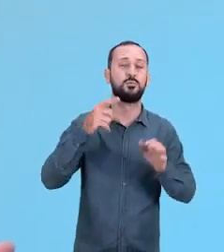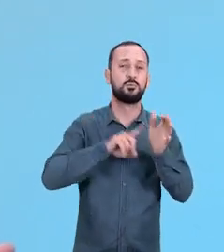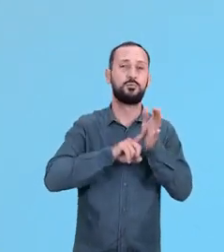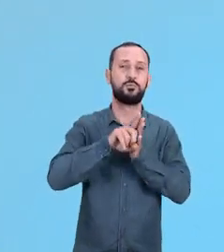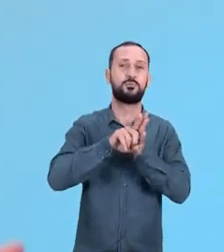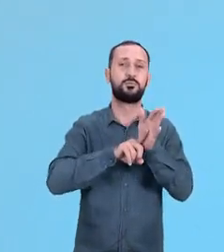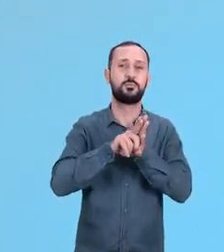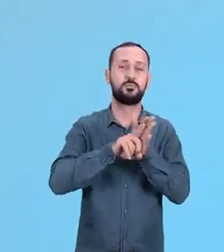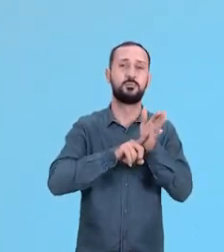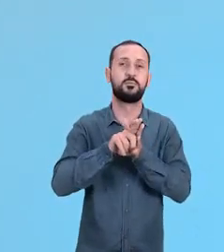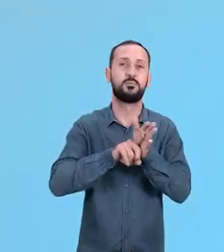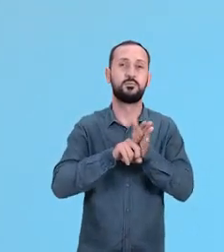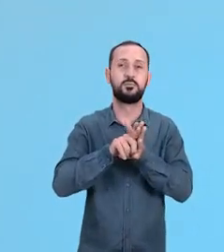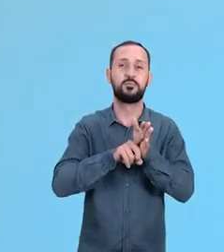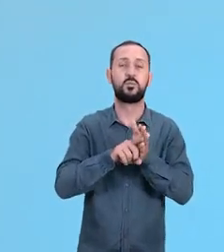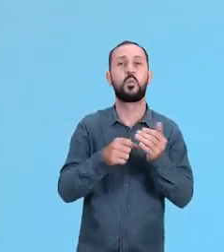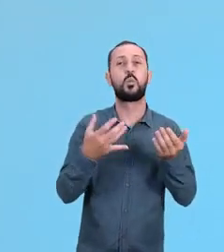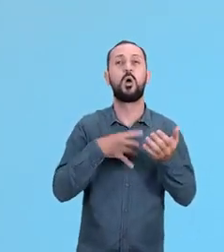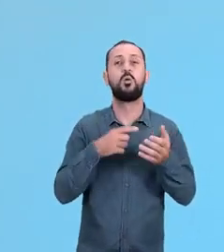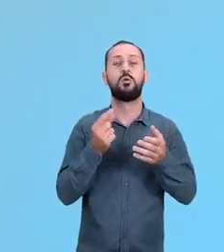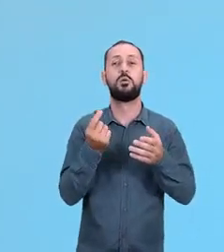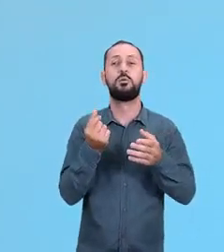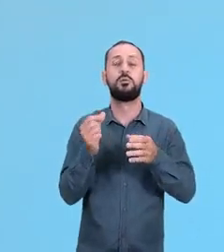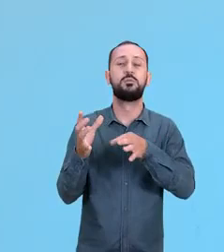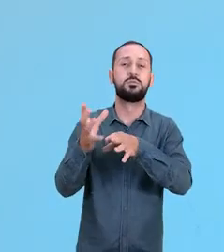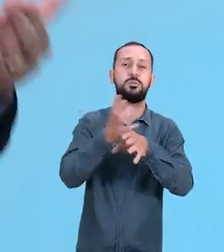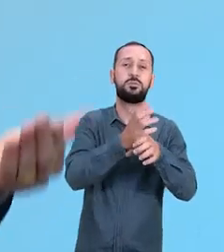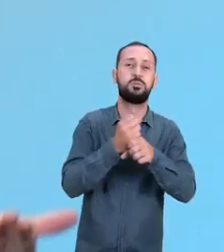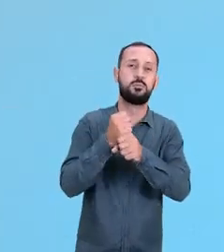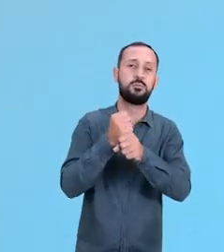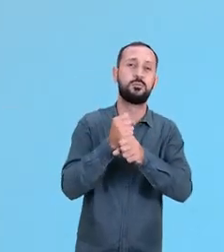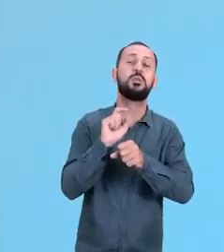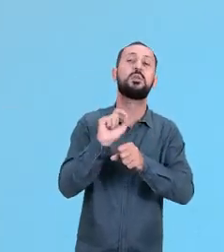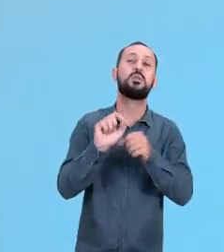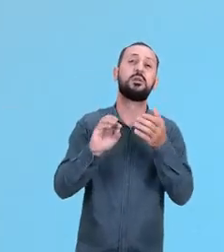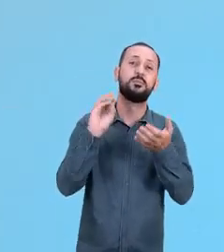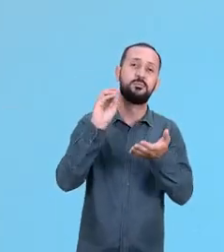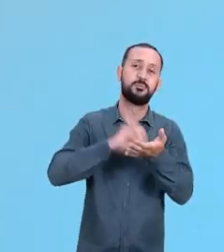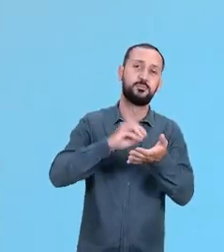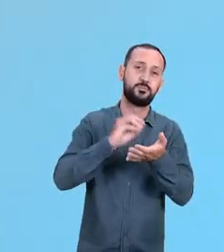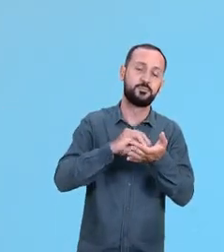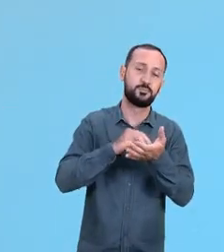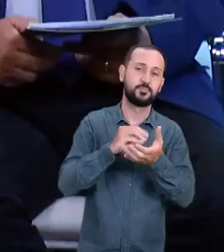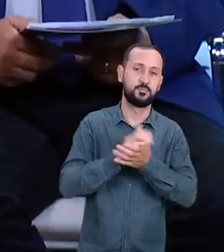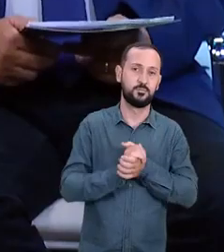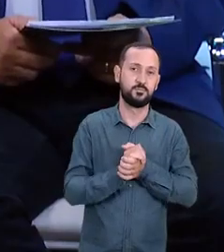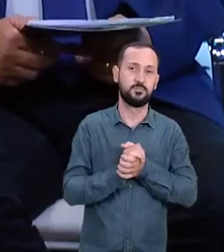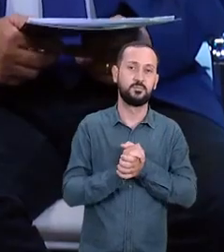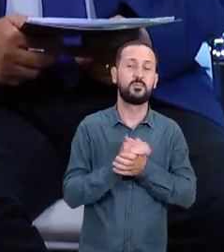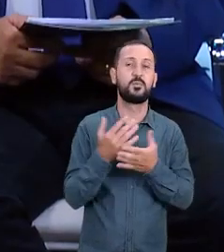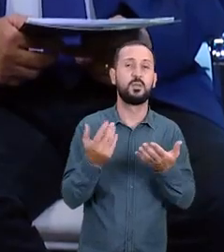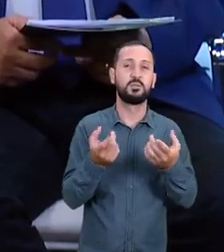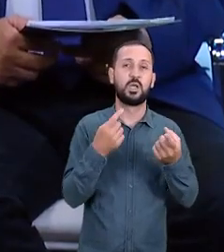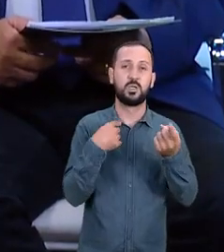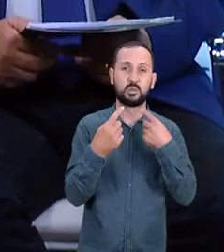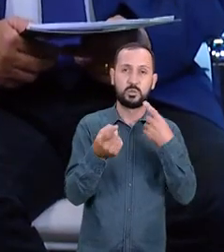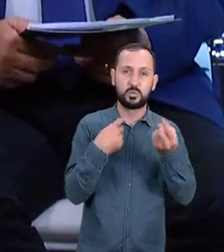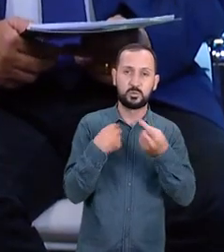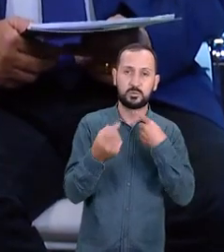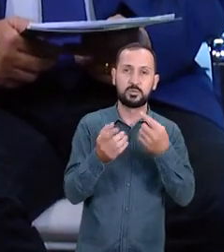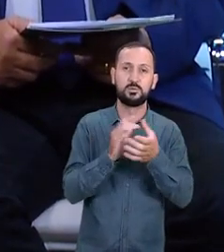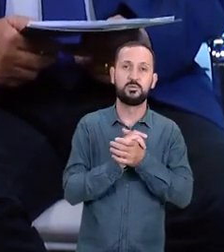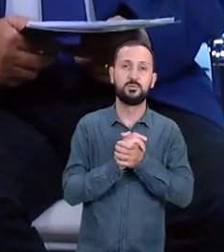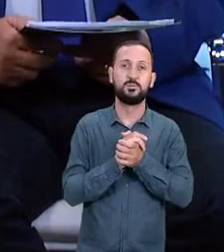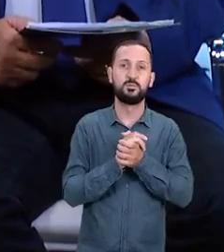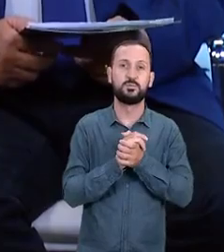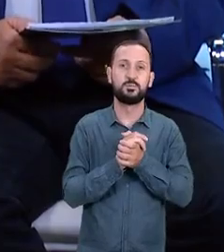pesquisa? Quais são os orçamentos? O que está faltando? E essa discussão como um